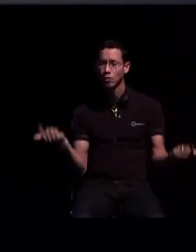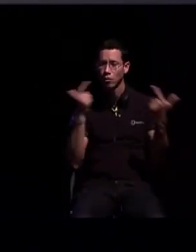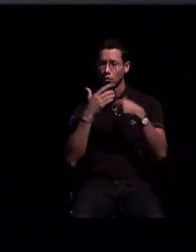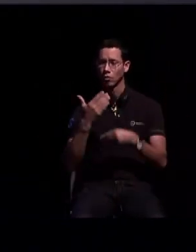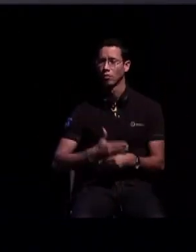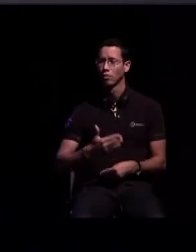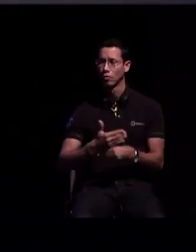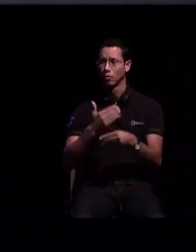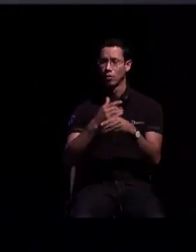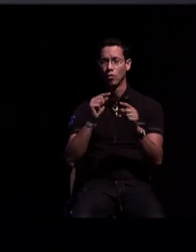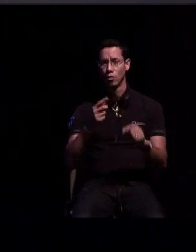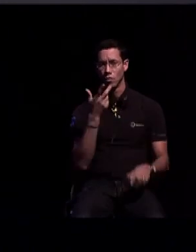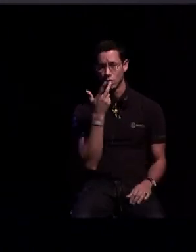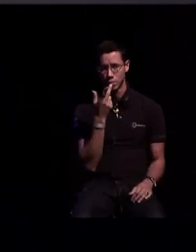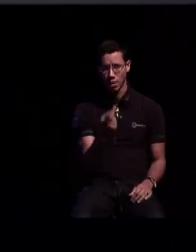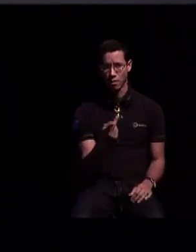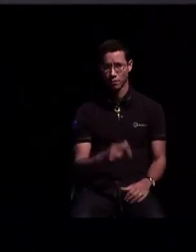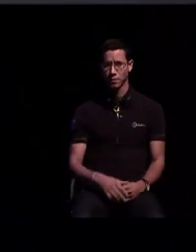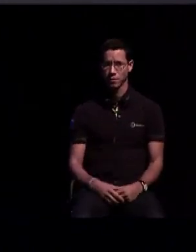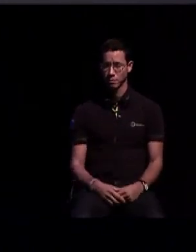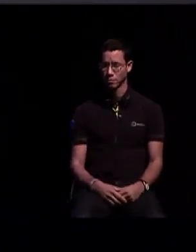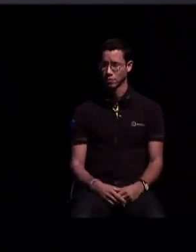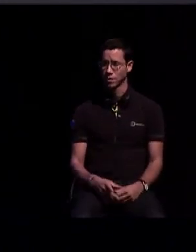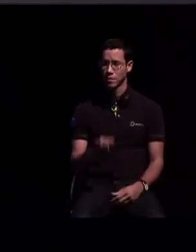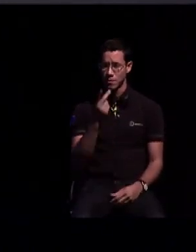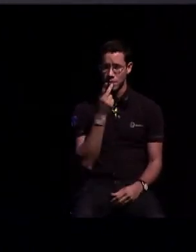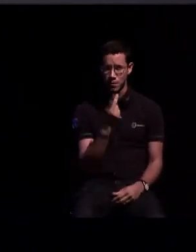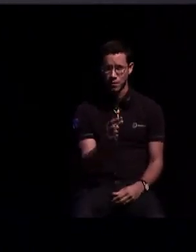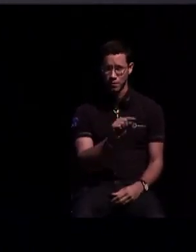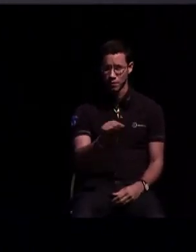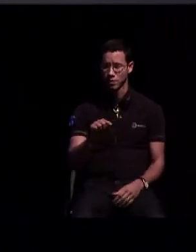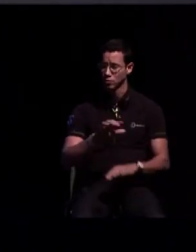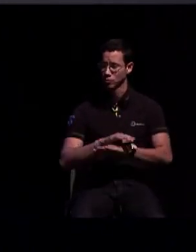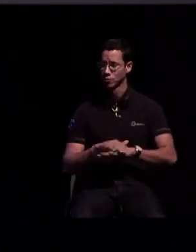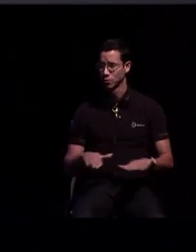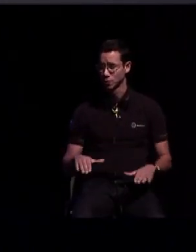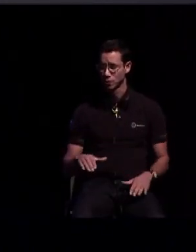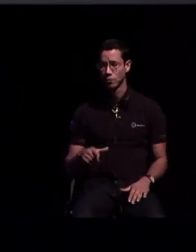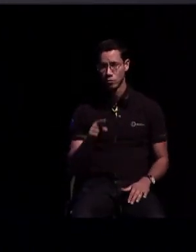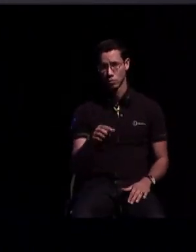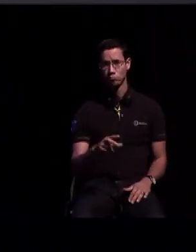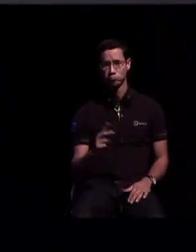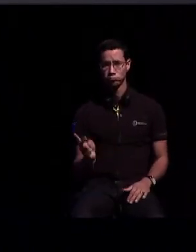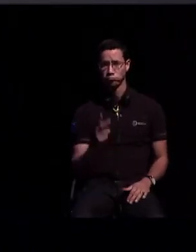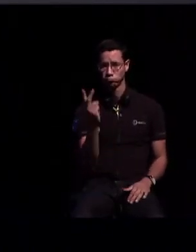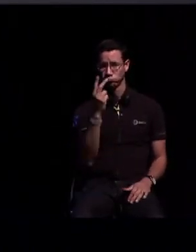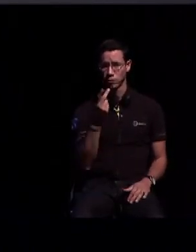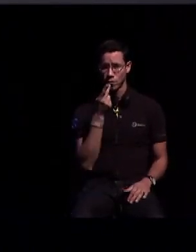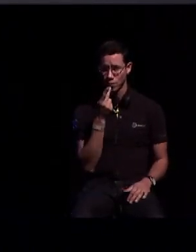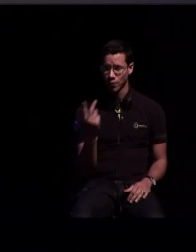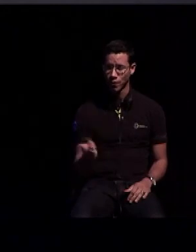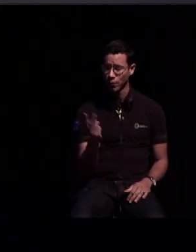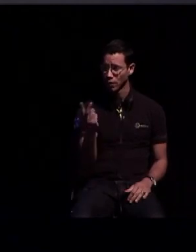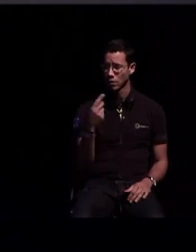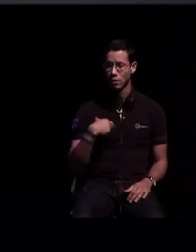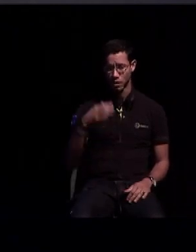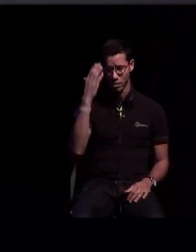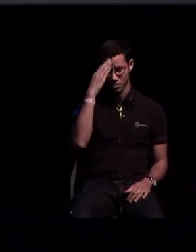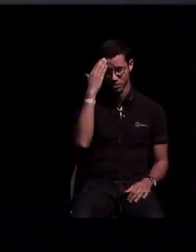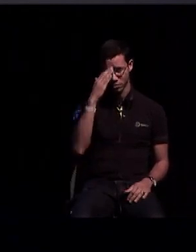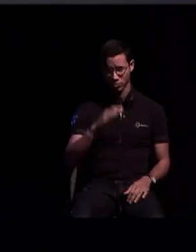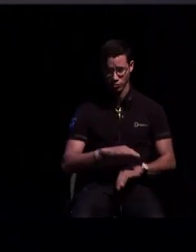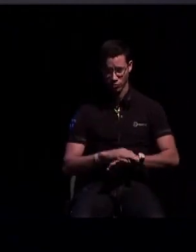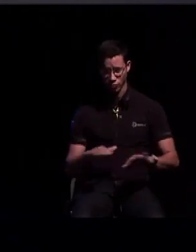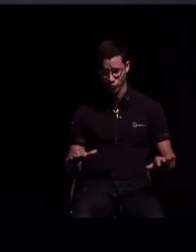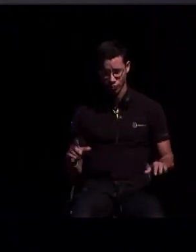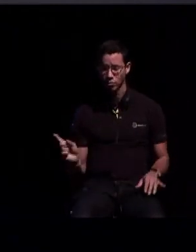um ato de palavra, né? Não é dizendo à pessoa que ela vale alguma coisa, que ela vai compreender aquilo. Ela